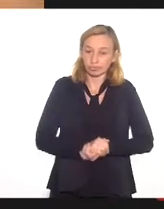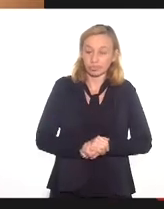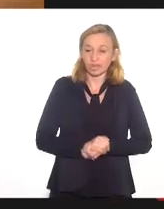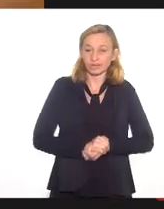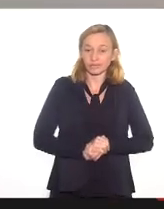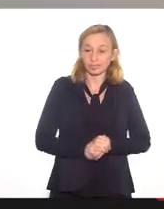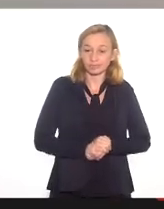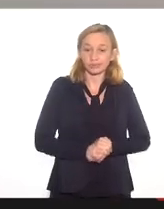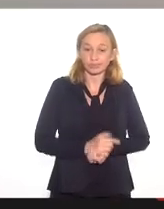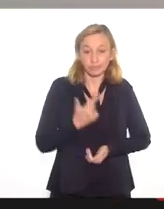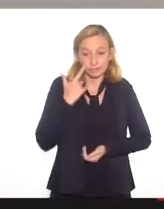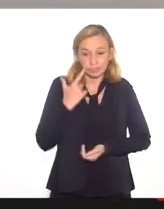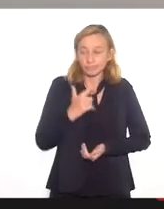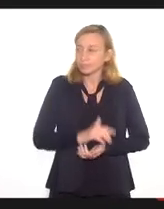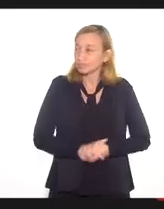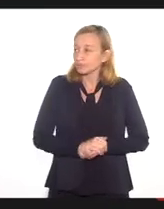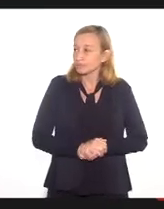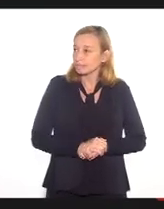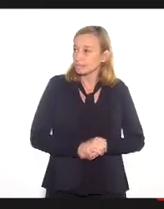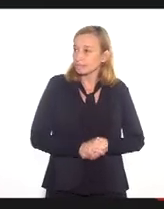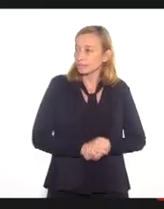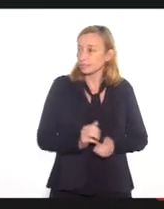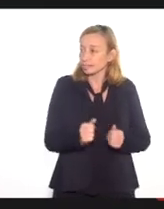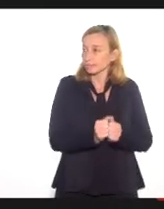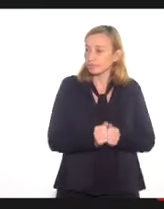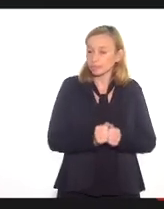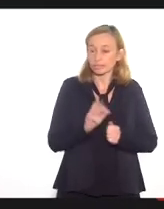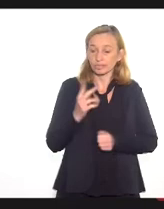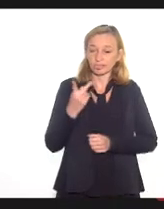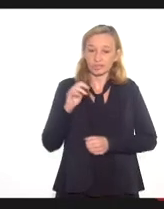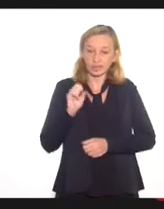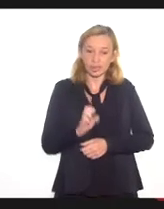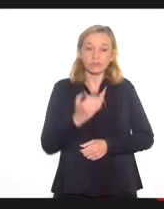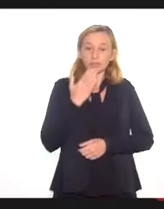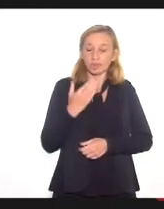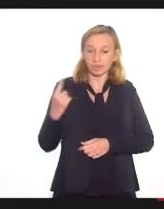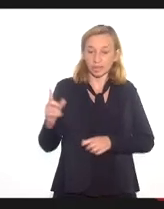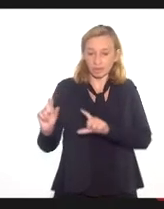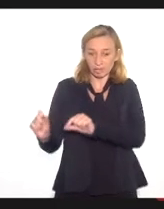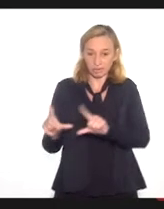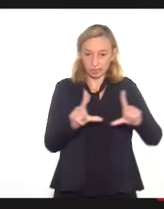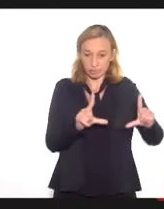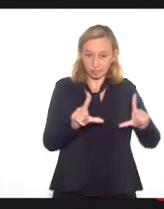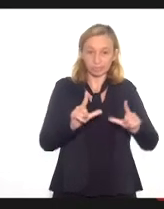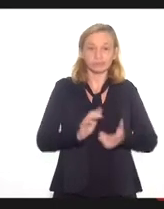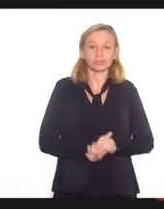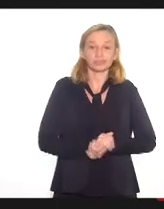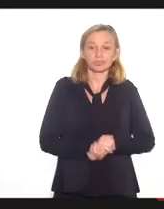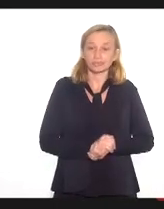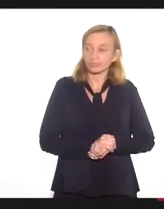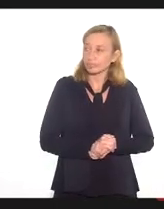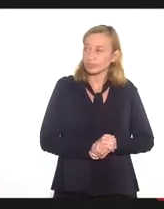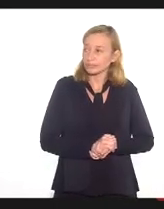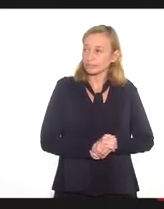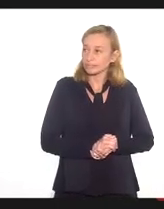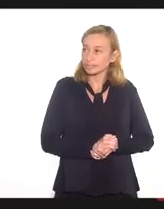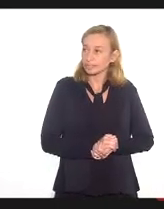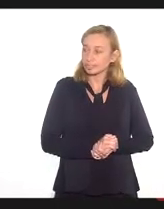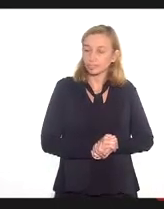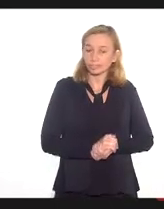vamos lá estou aqui junto com o Henrique vou pedir para ele botar uma apresentação e